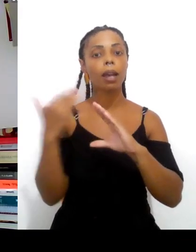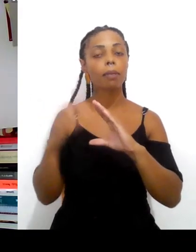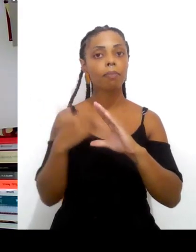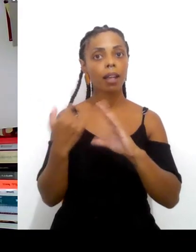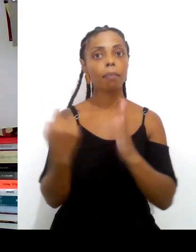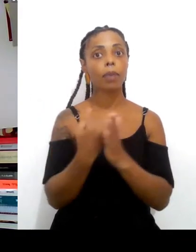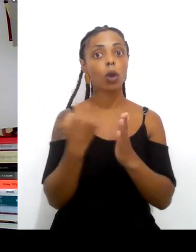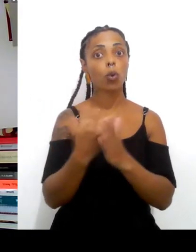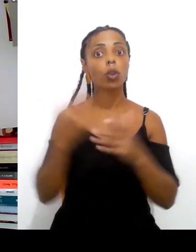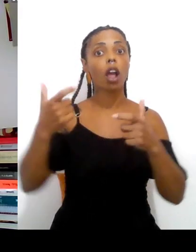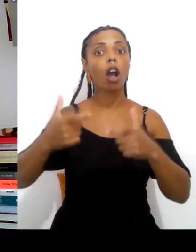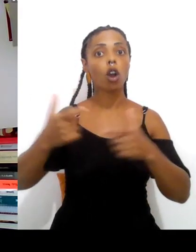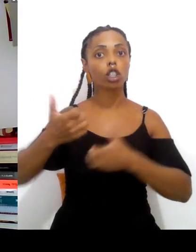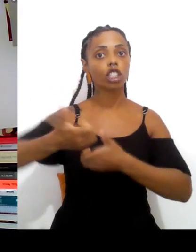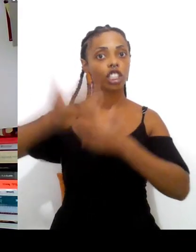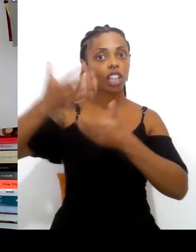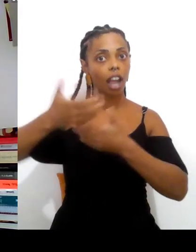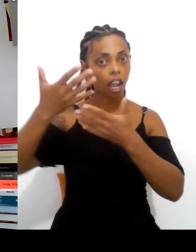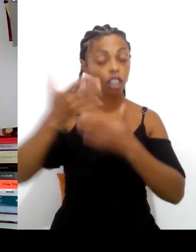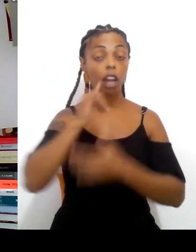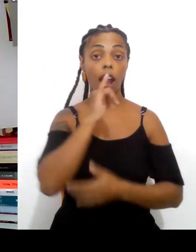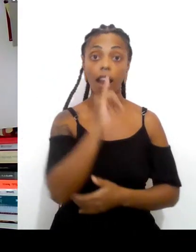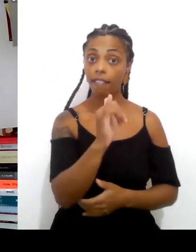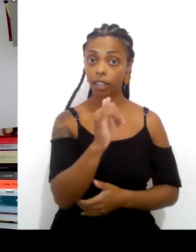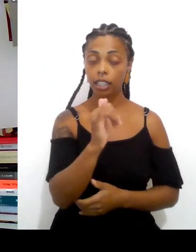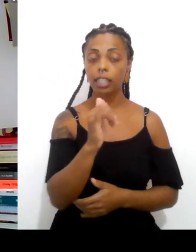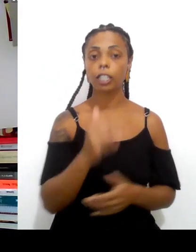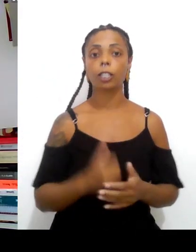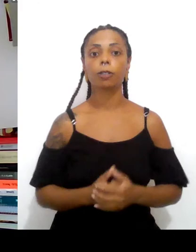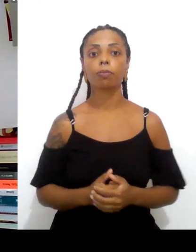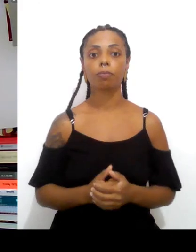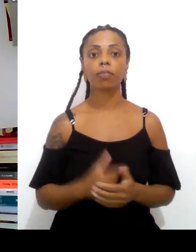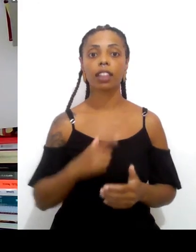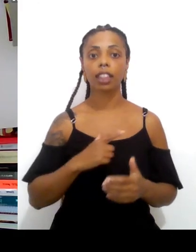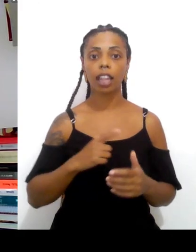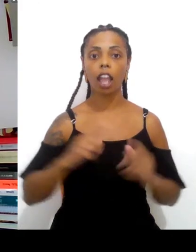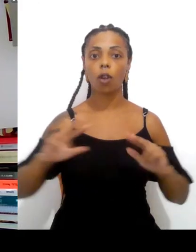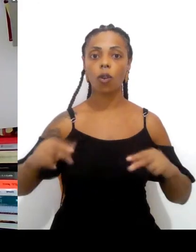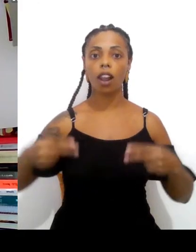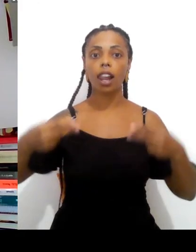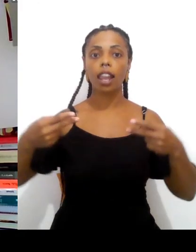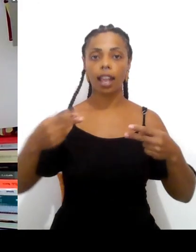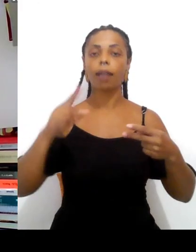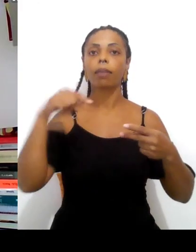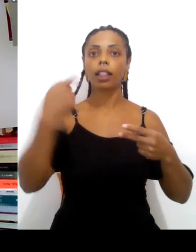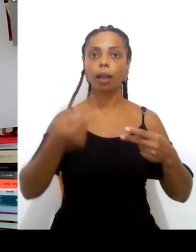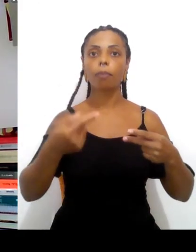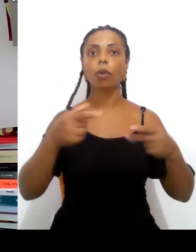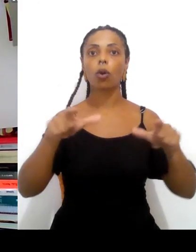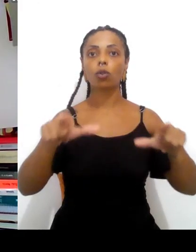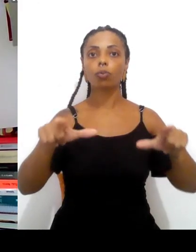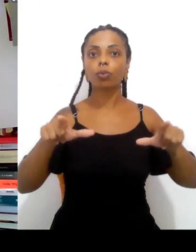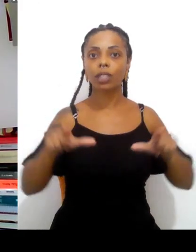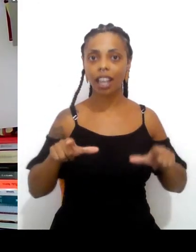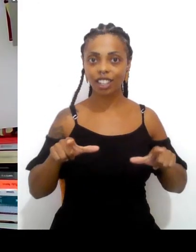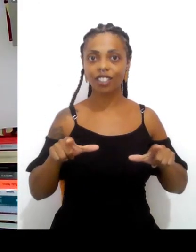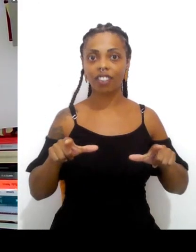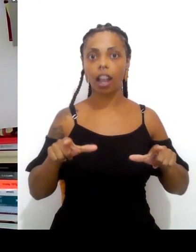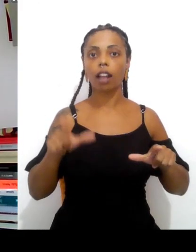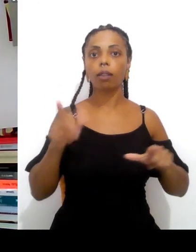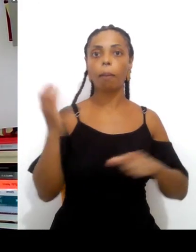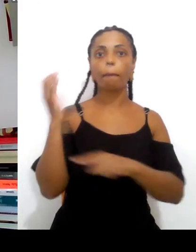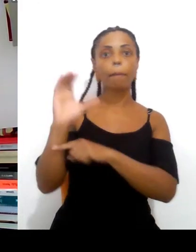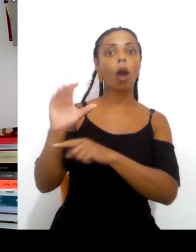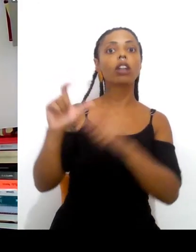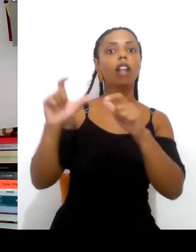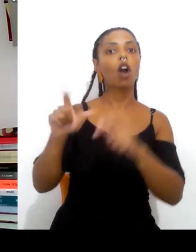chat e aviso que a um link para versão de certificado vai ser postado lá